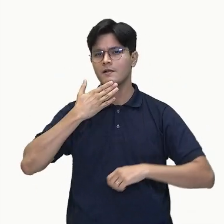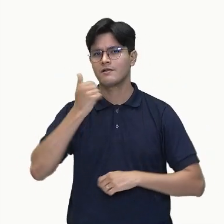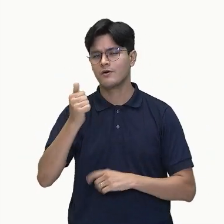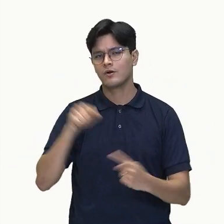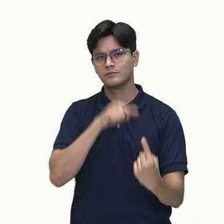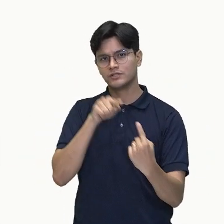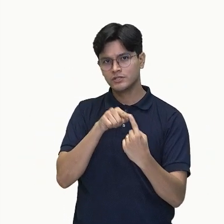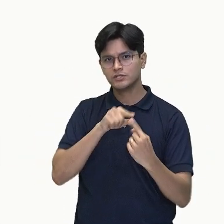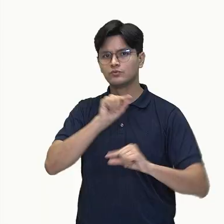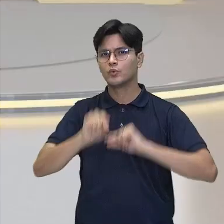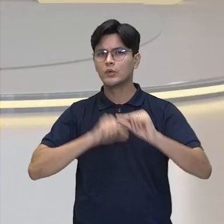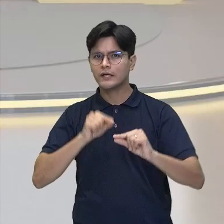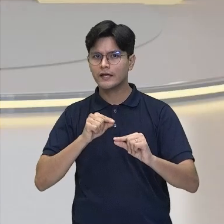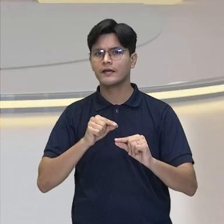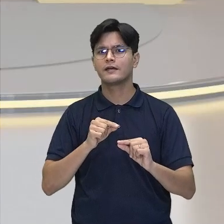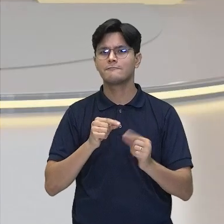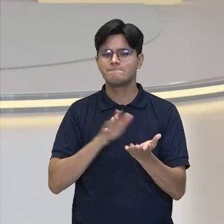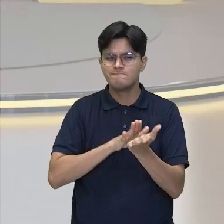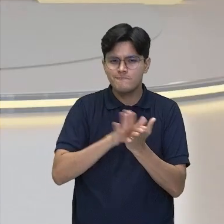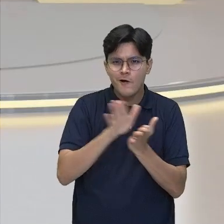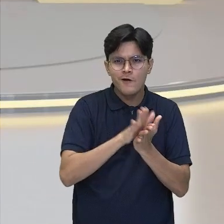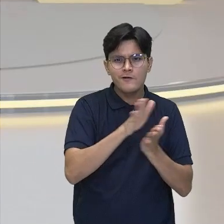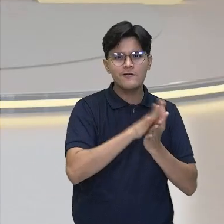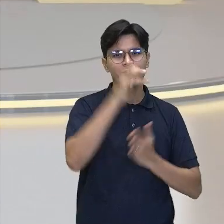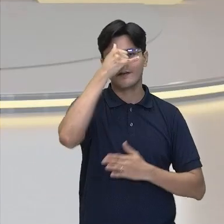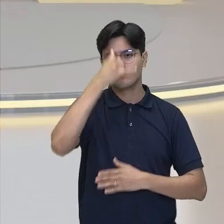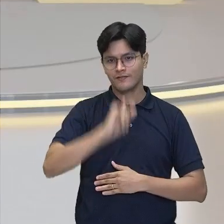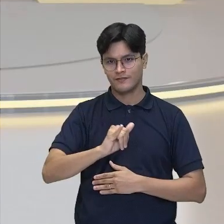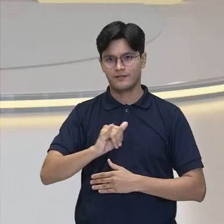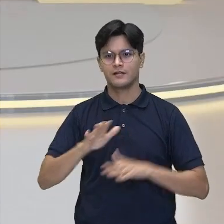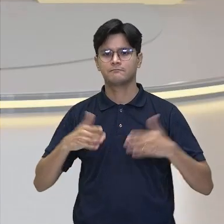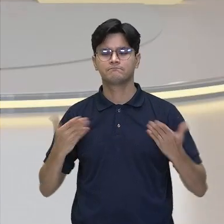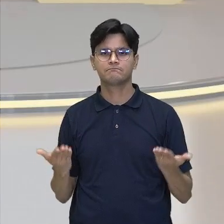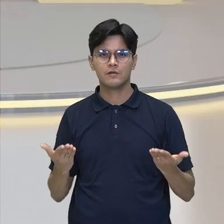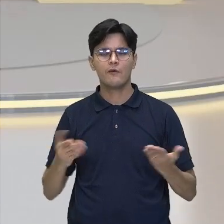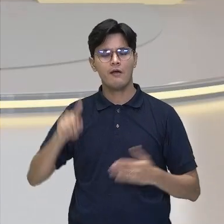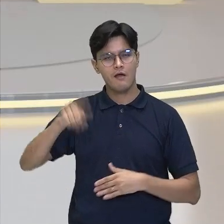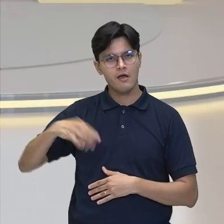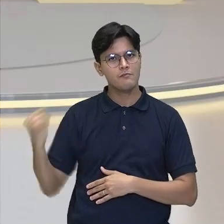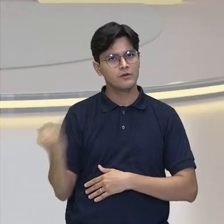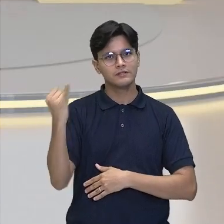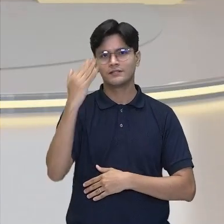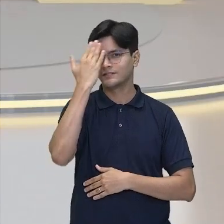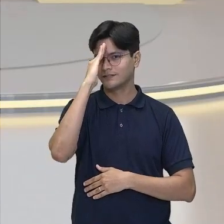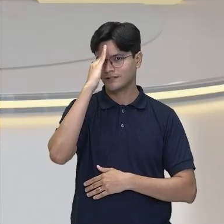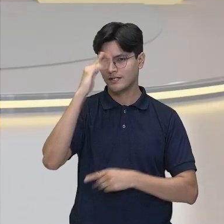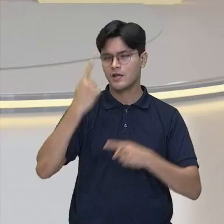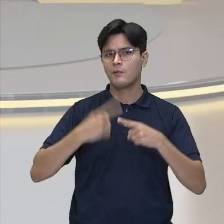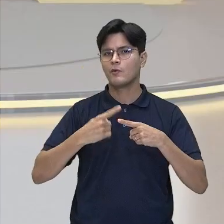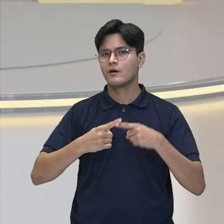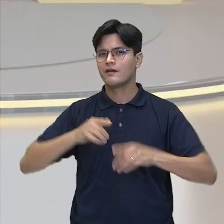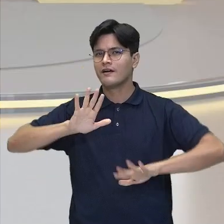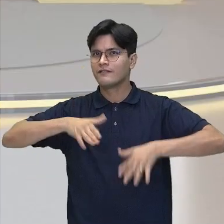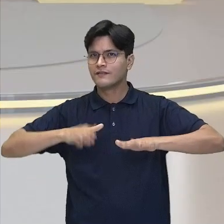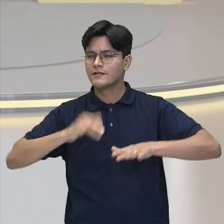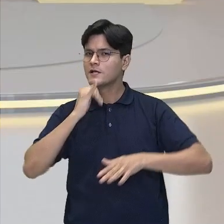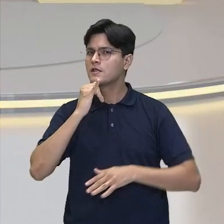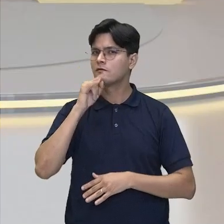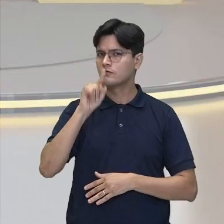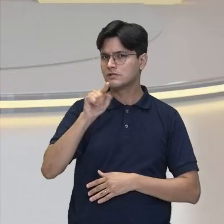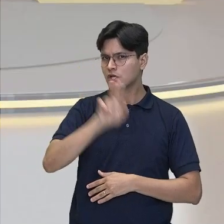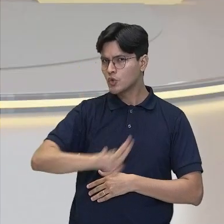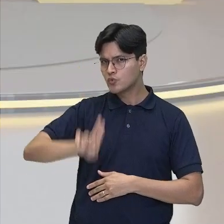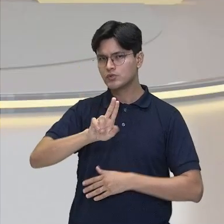falando disso? Porque volta e meia, né? Todo mundo está conectado aí nas redes sociais, aparecem aquelas promessas, né? Às vezes